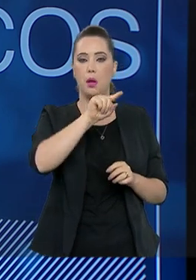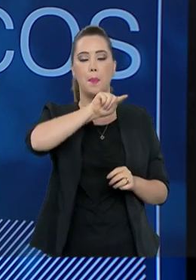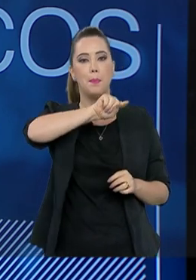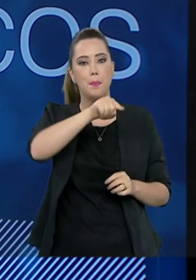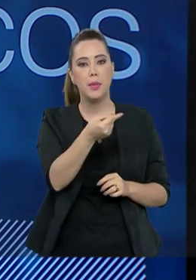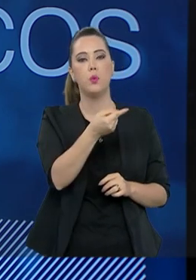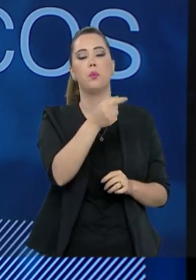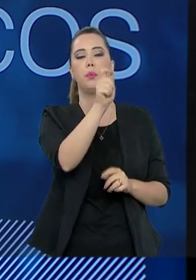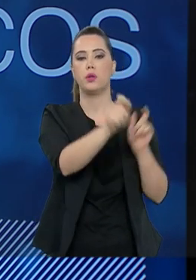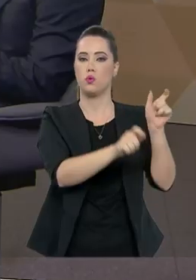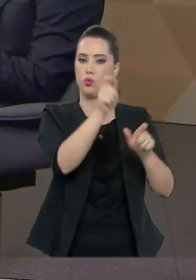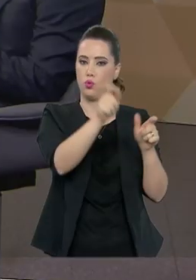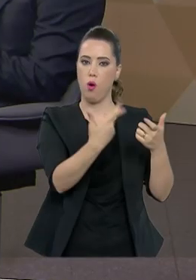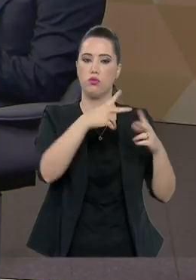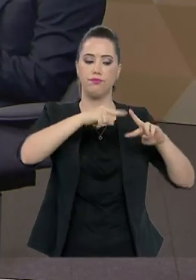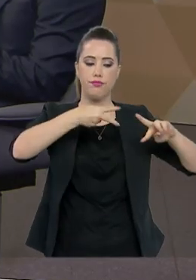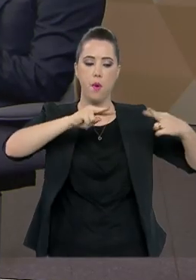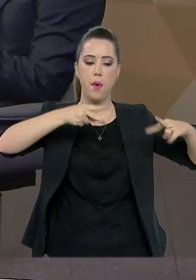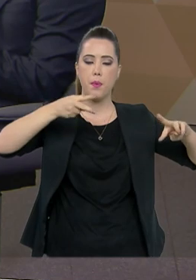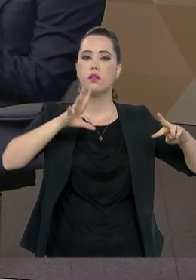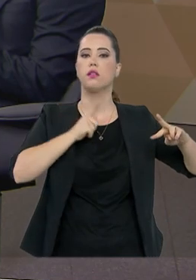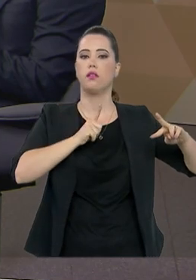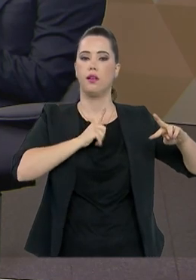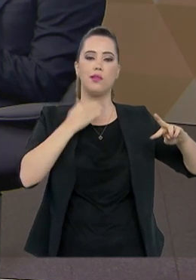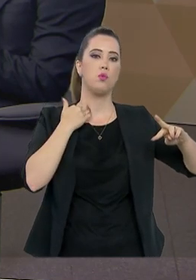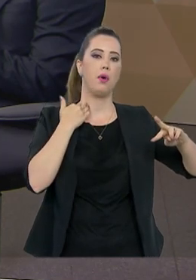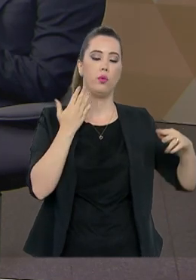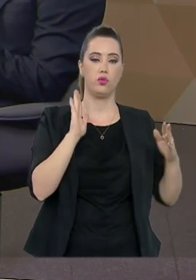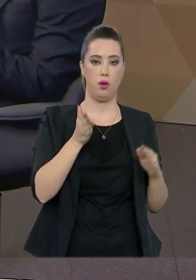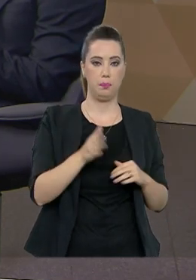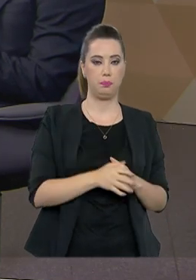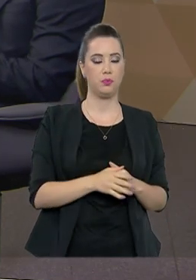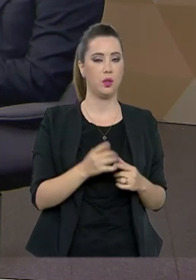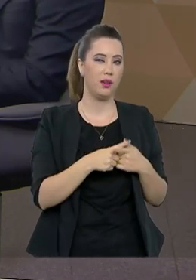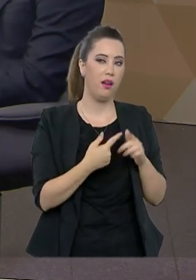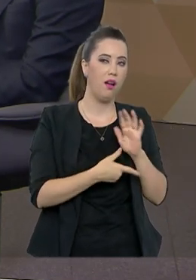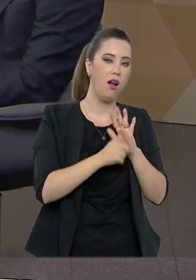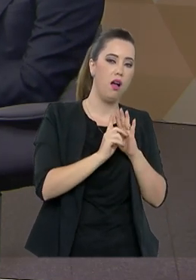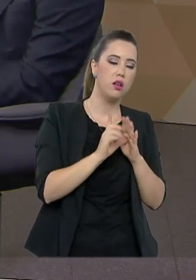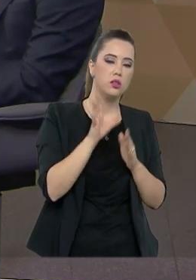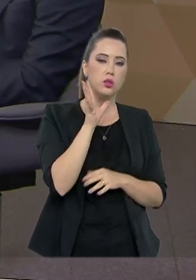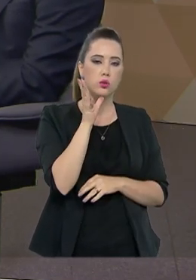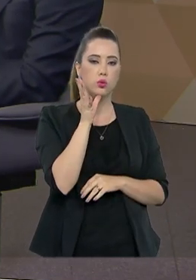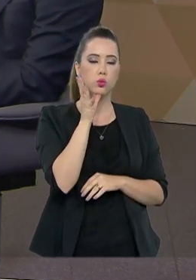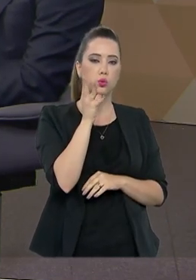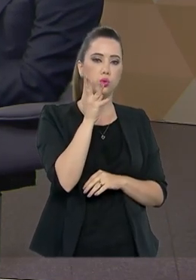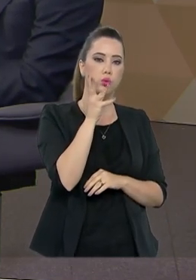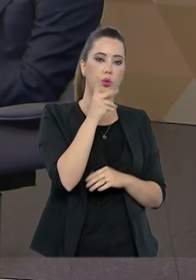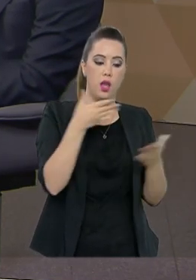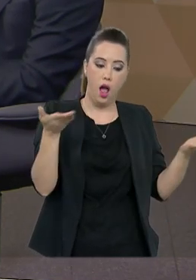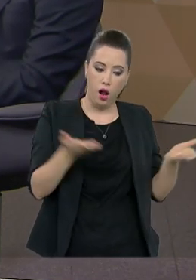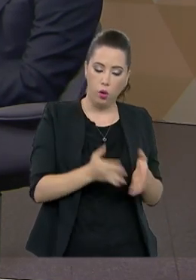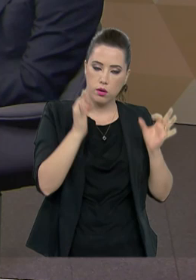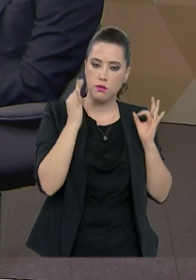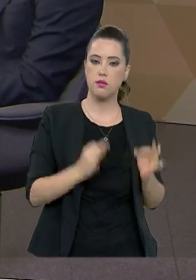o crescimento dele, né? Ele vinha numa linha muito, num crescimento lento e agora está num crescimento como deveria